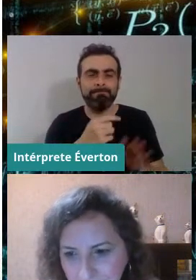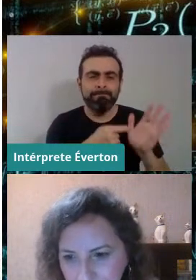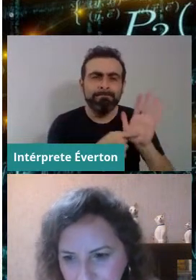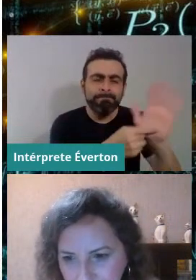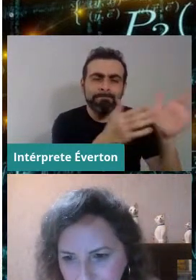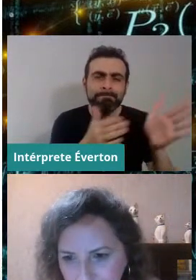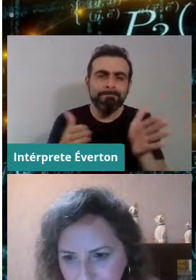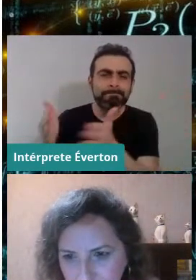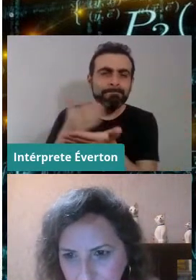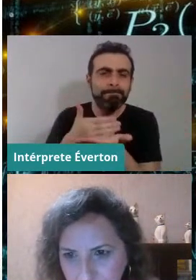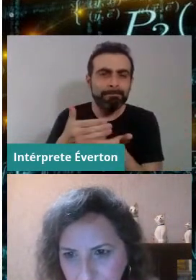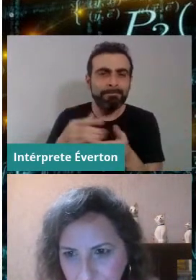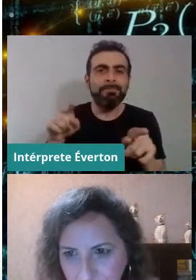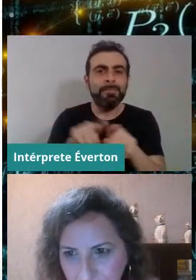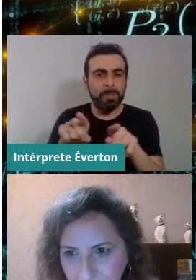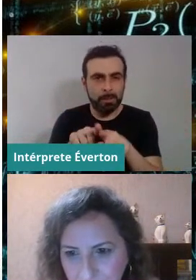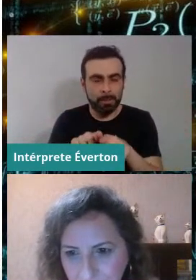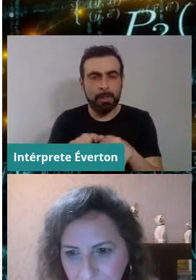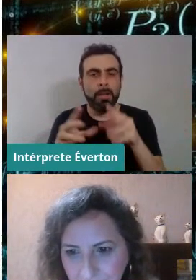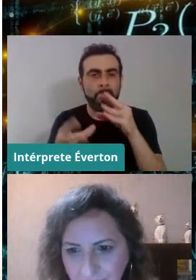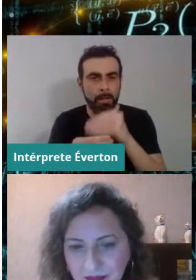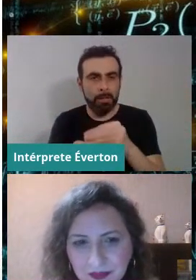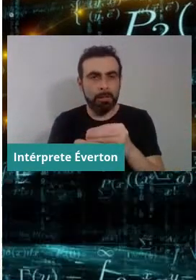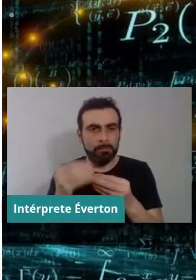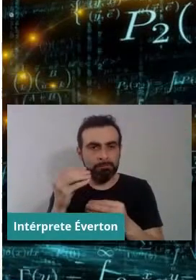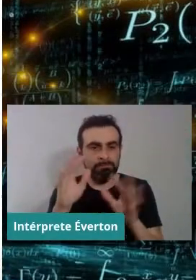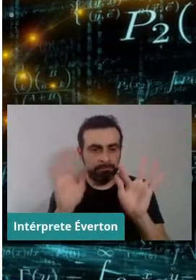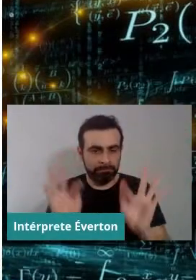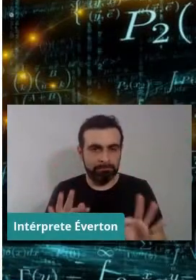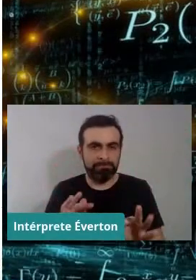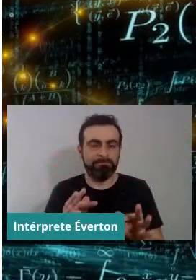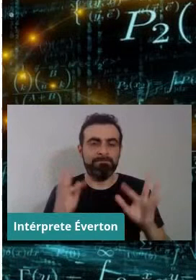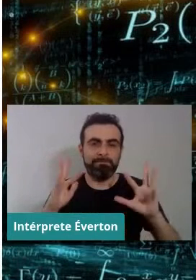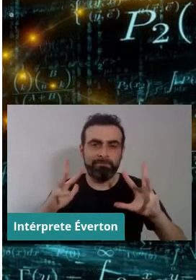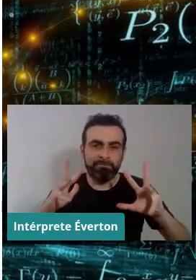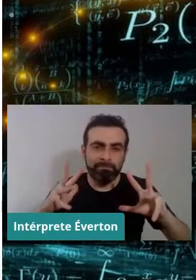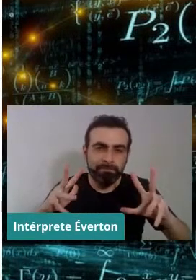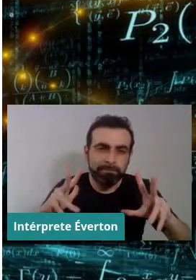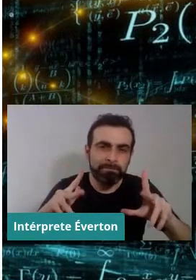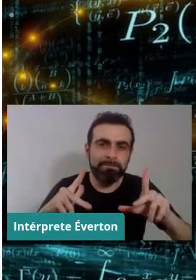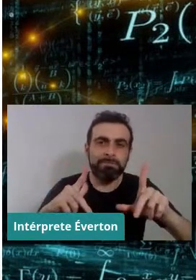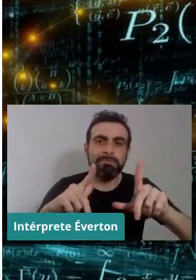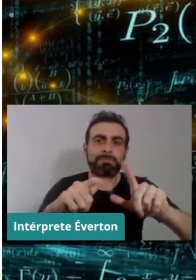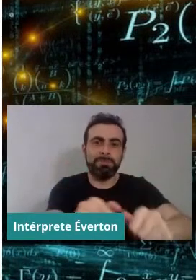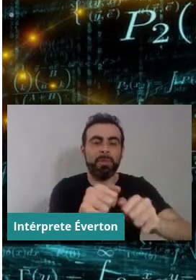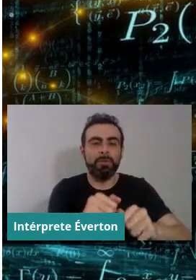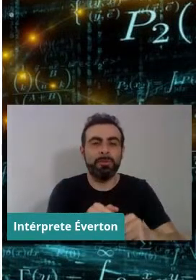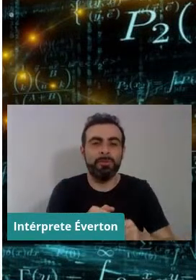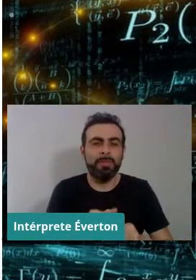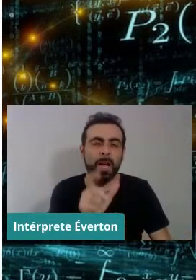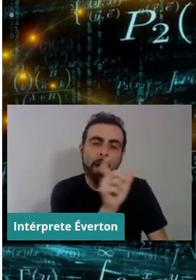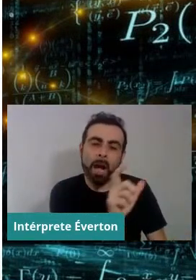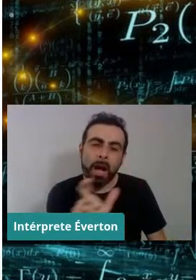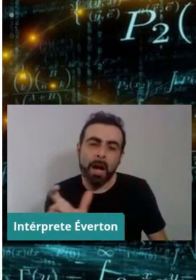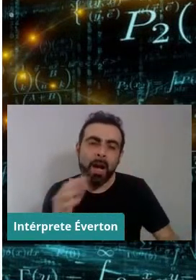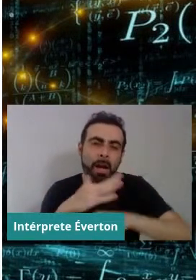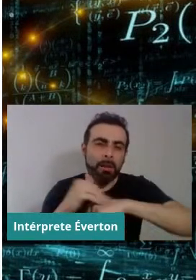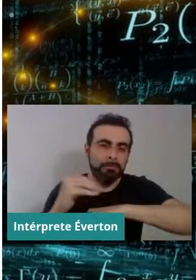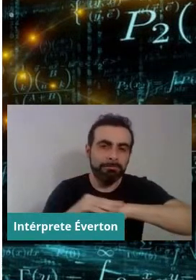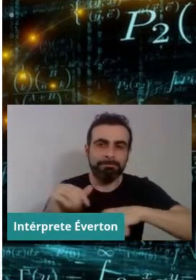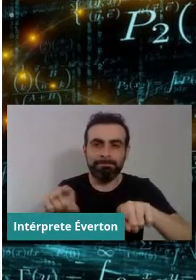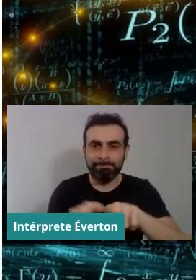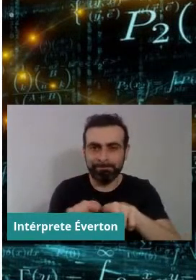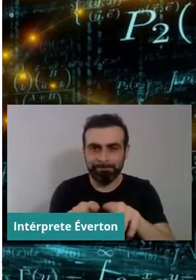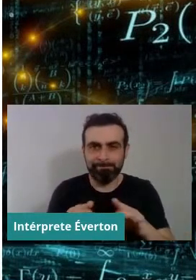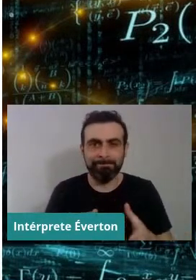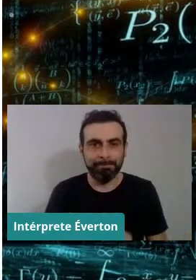também lisonjeado pelos elogios dele e agradeço muito. E eu até digo assim,